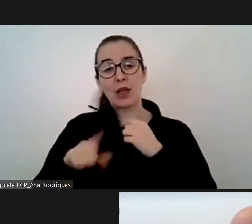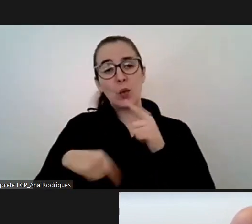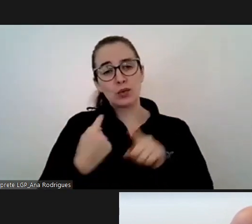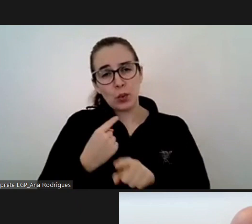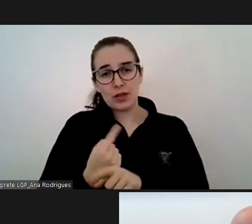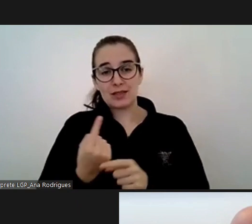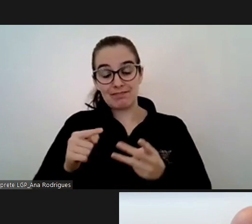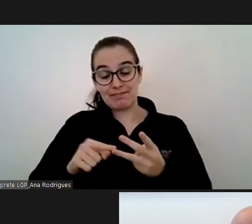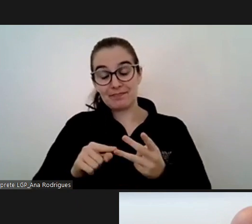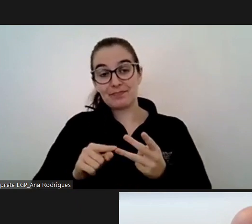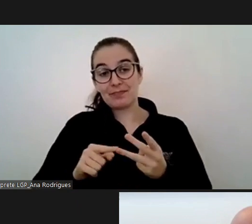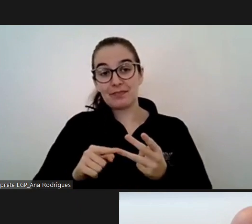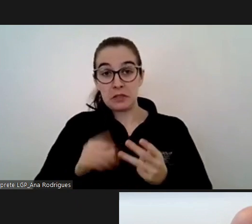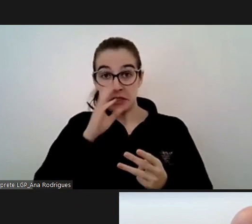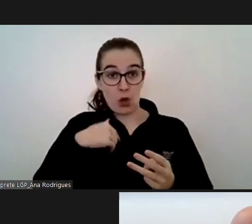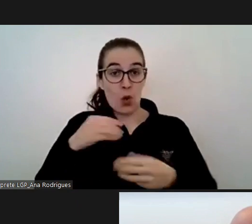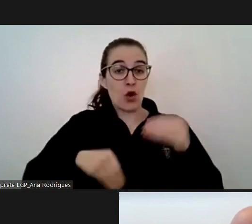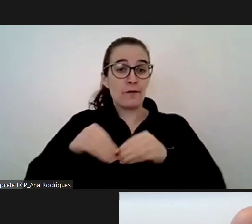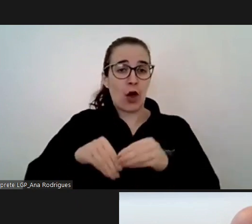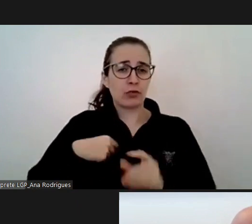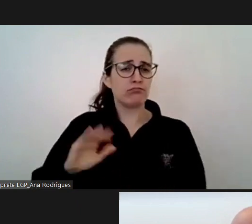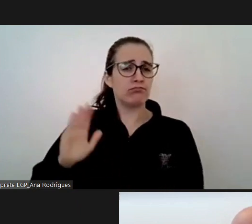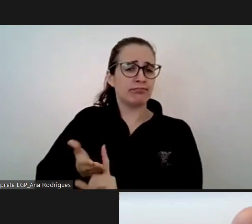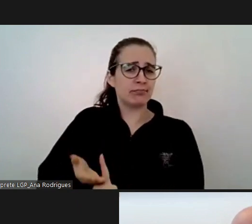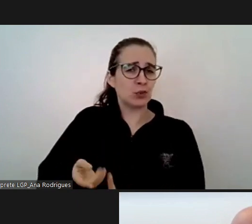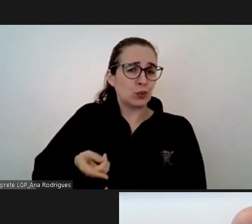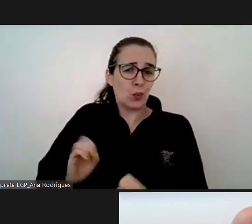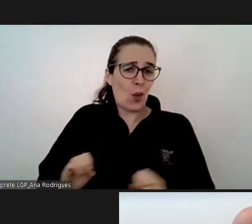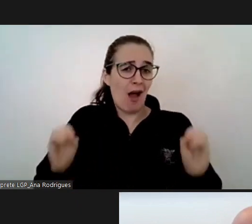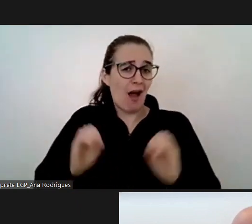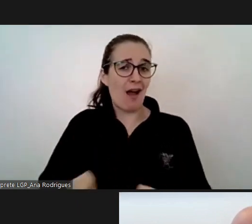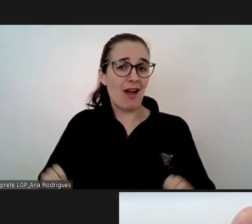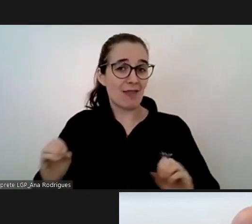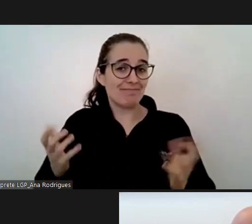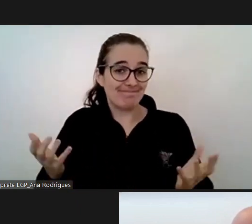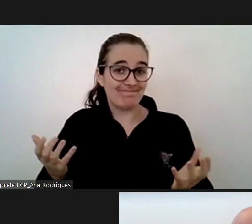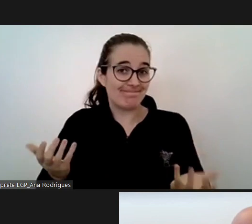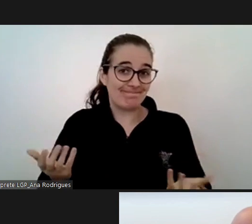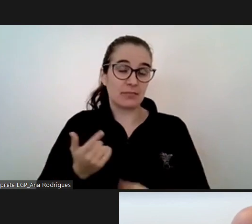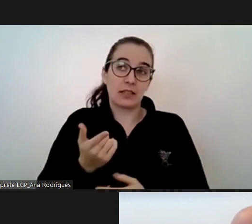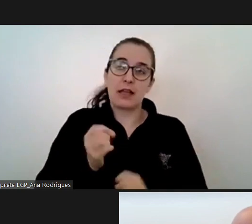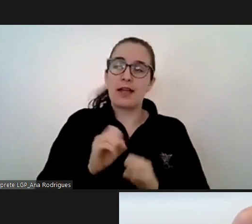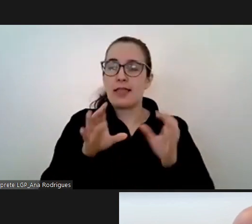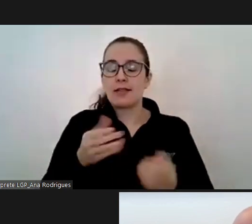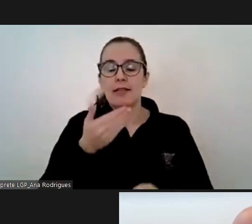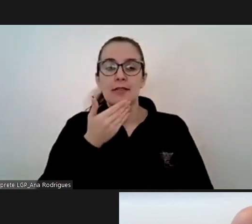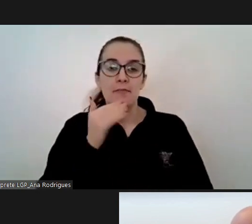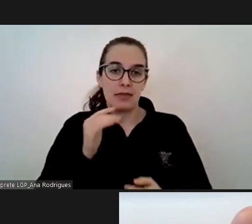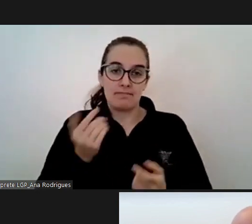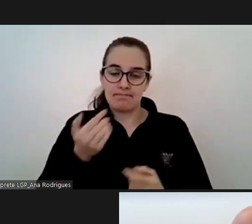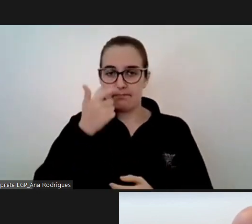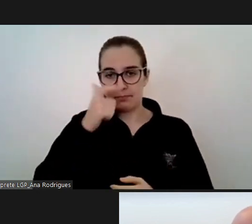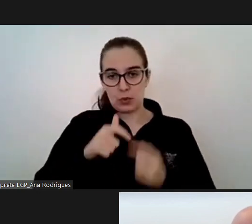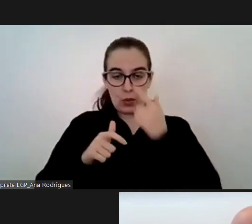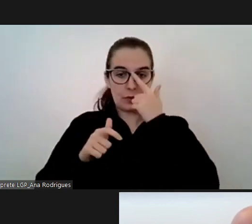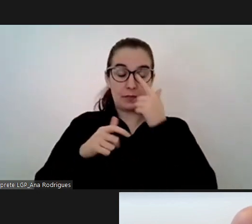inconsequência das eleições. Isto tem a ver, obviamente, com questões de cedência de soberania. Isto é, Portugal faz parte